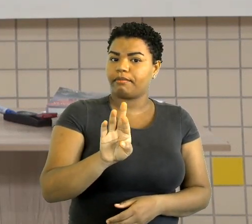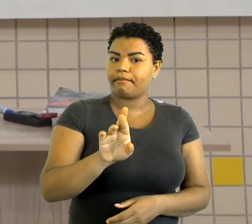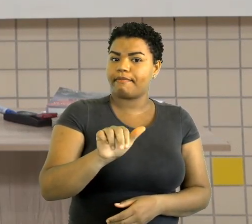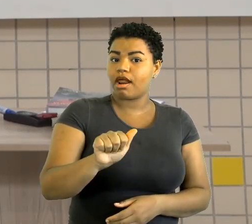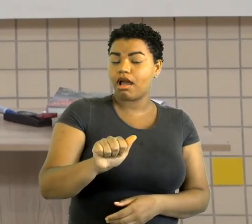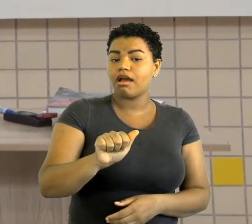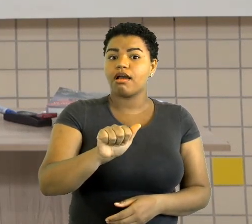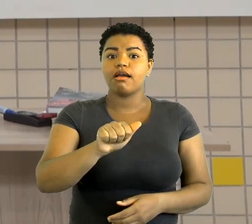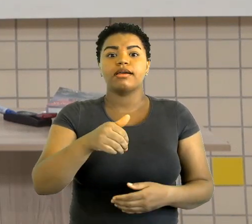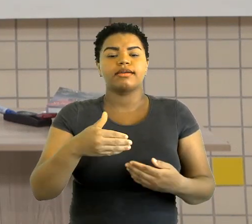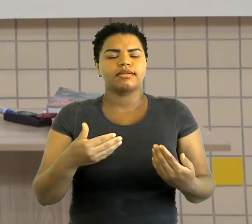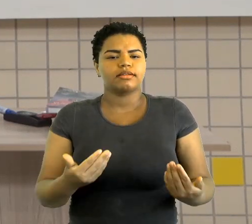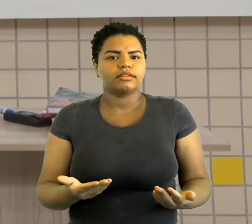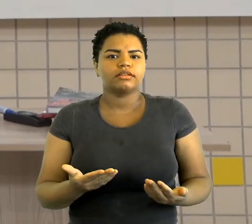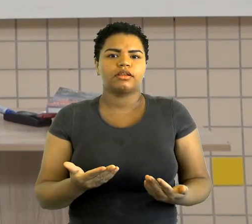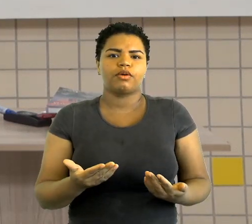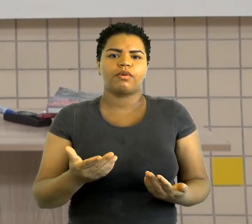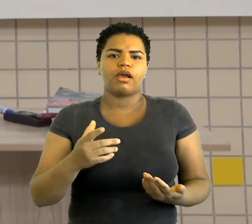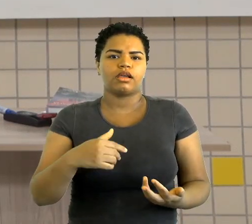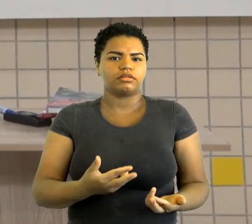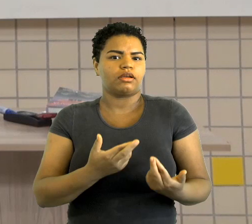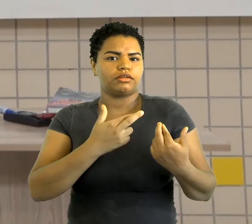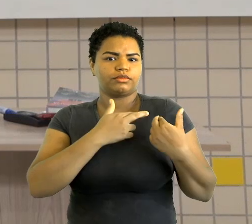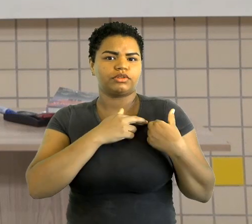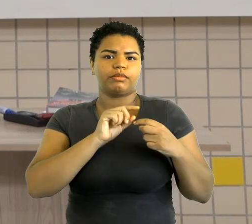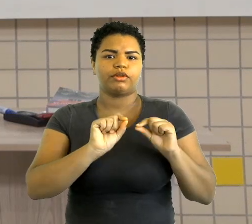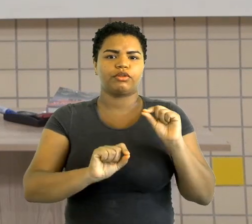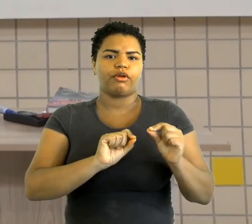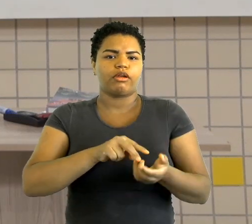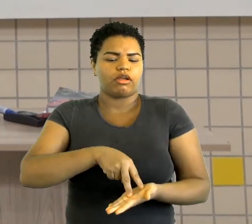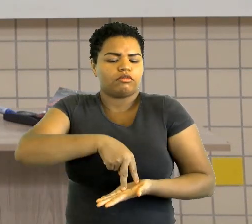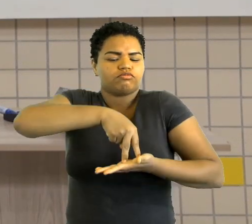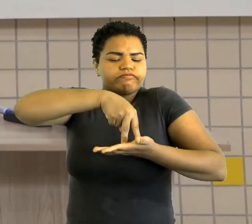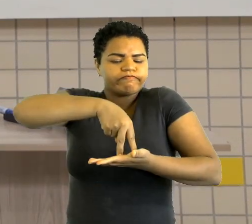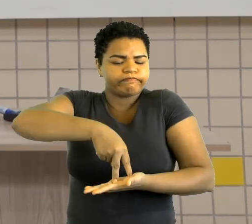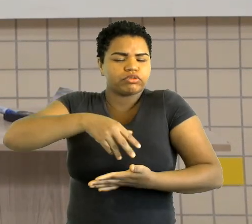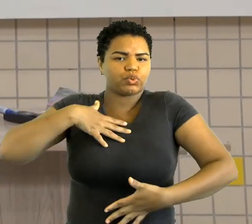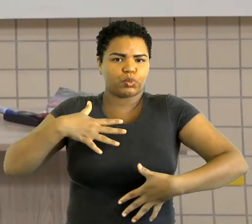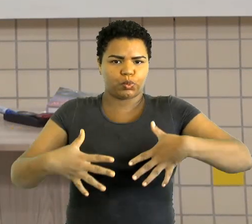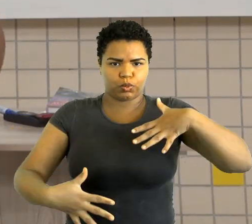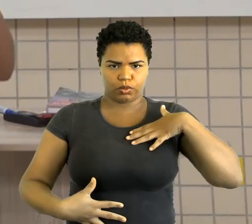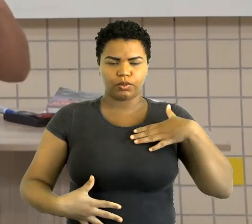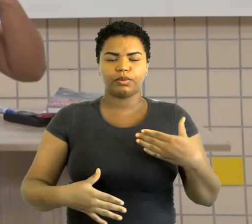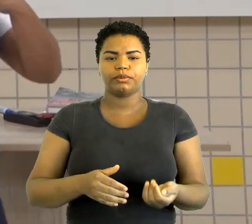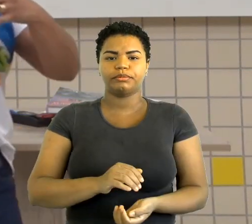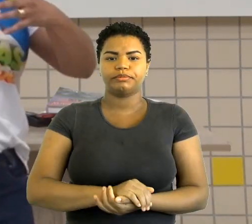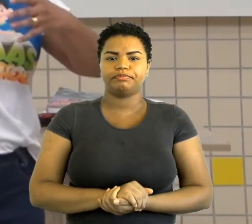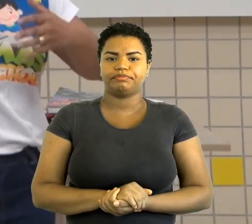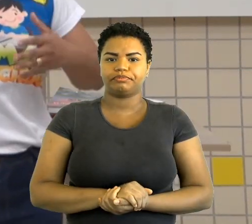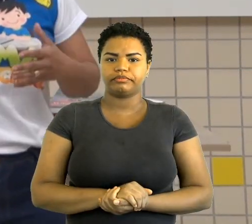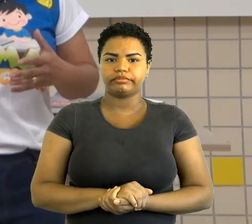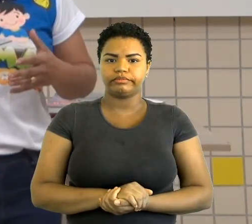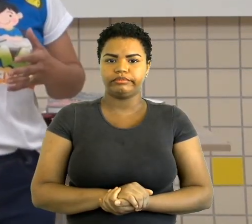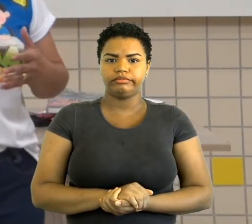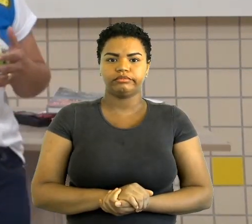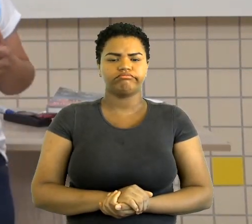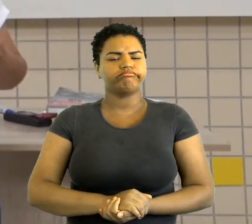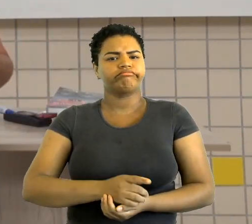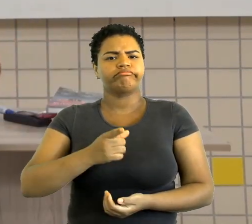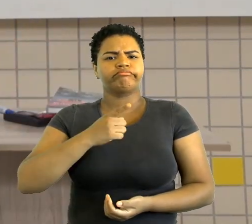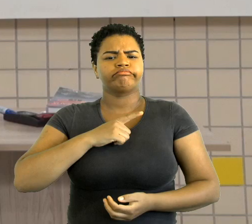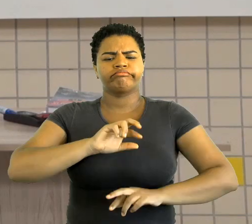mais que a sua função é de sustentação de todo esse corpo, tá? Então, nós temos